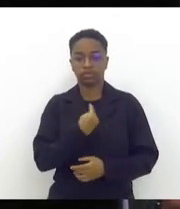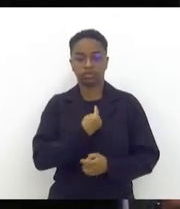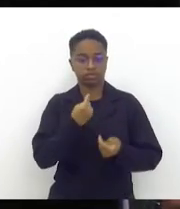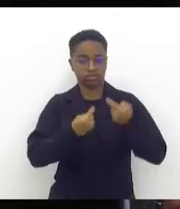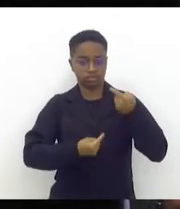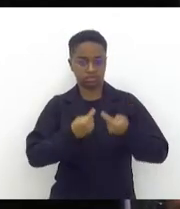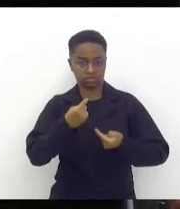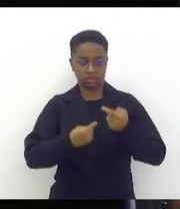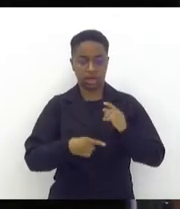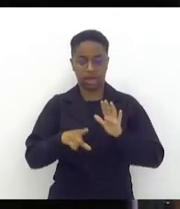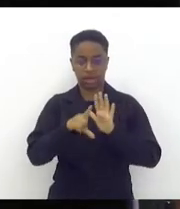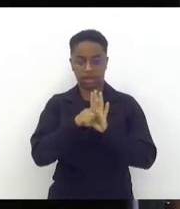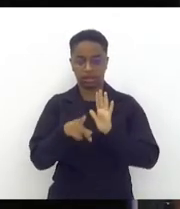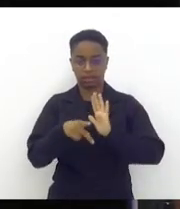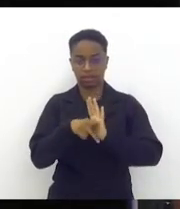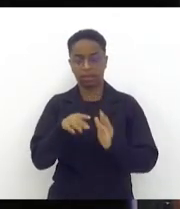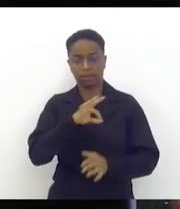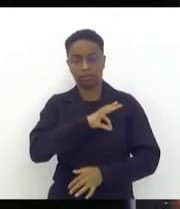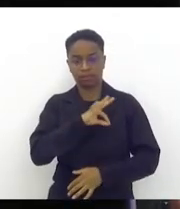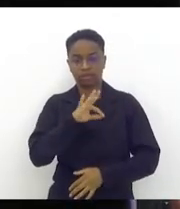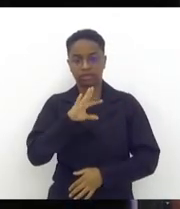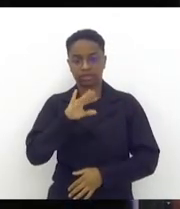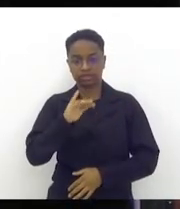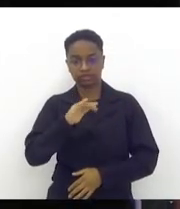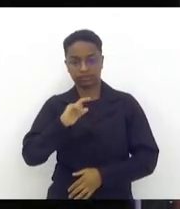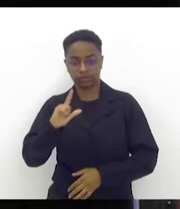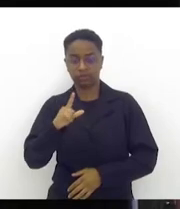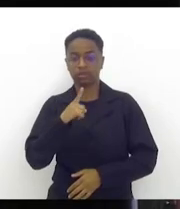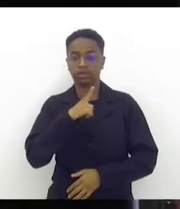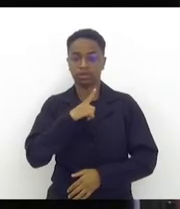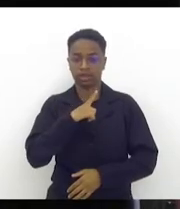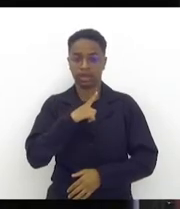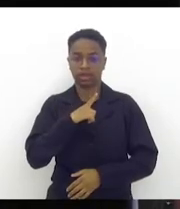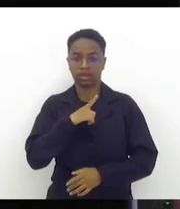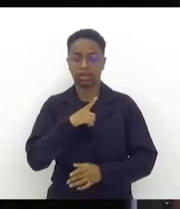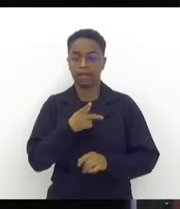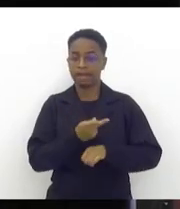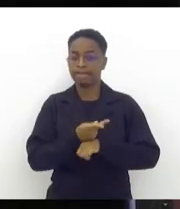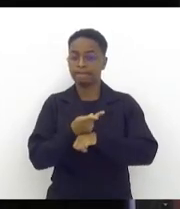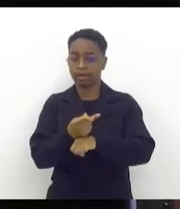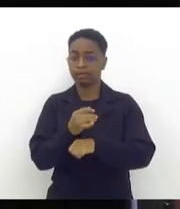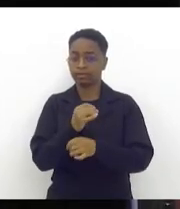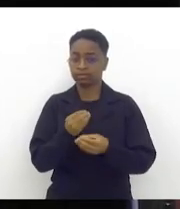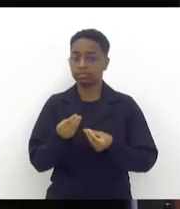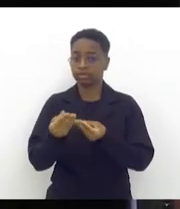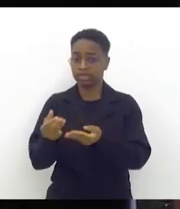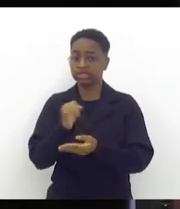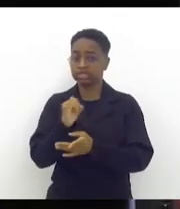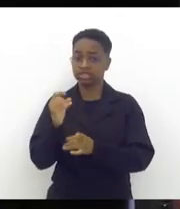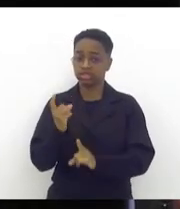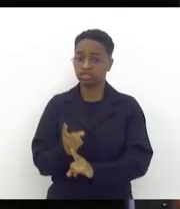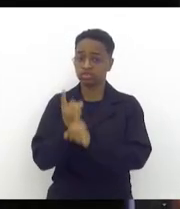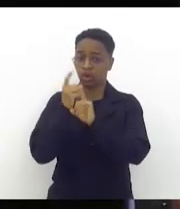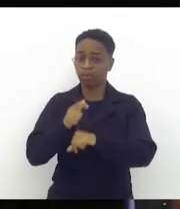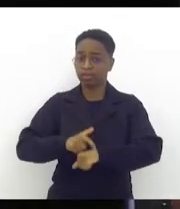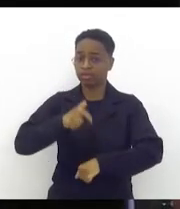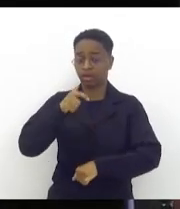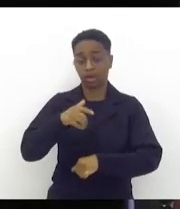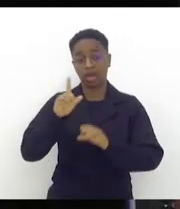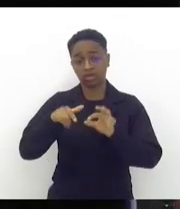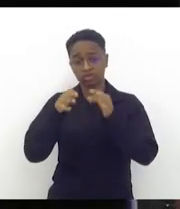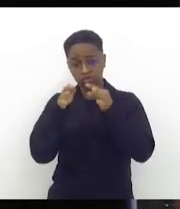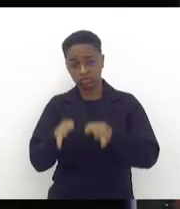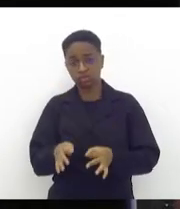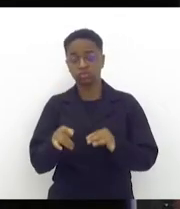Orgânica da Polícia Civil, uma gratificação específica para a Central de Flagrante. Isso é justo e legítimo. A Central